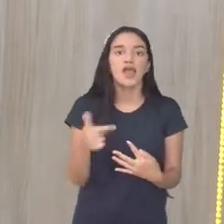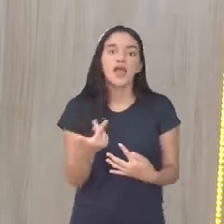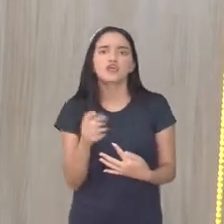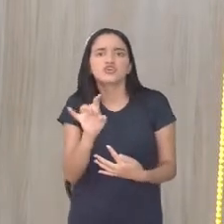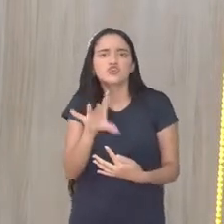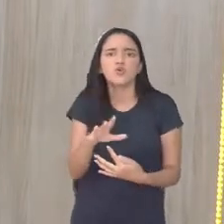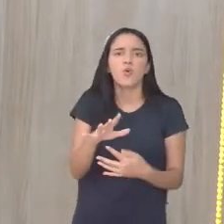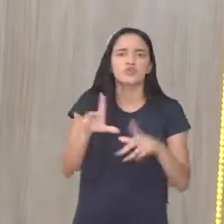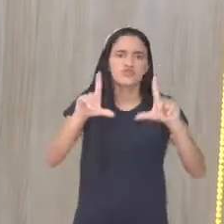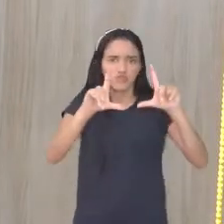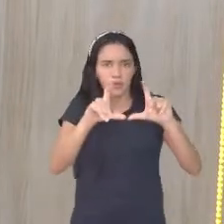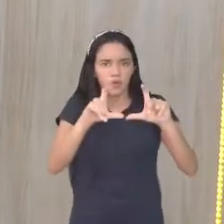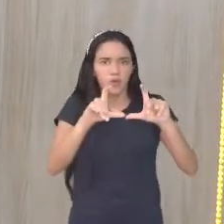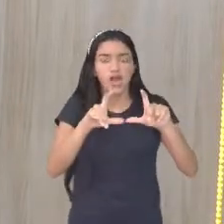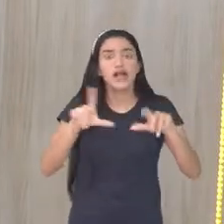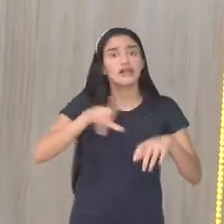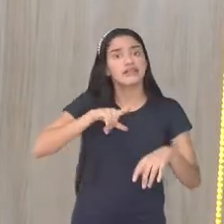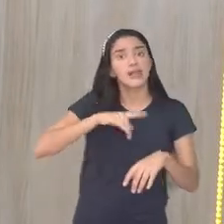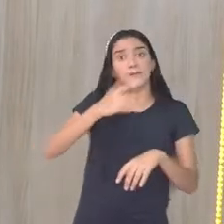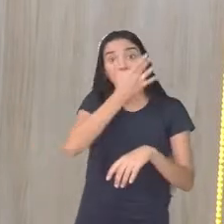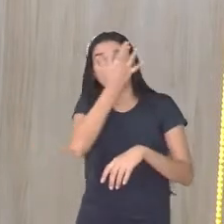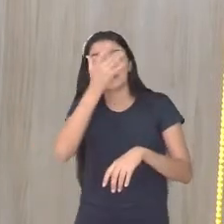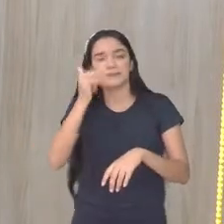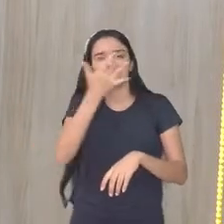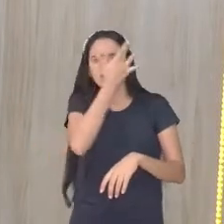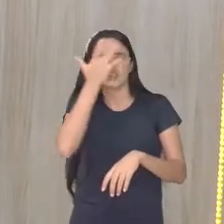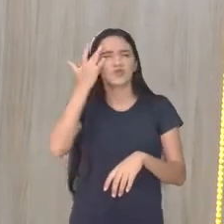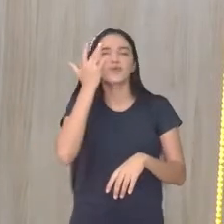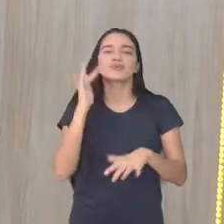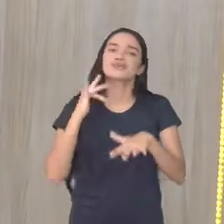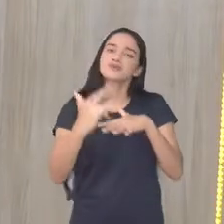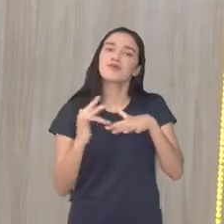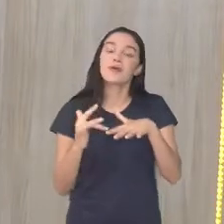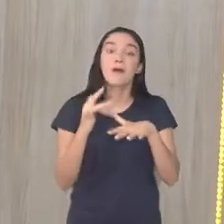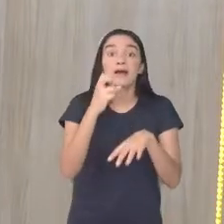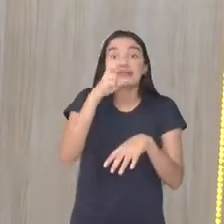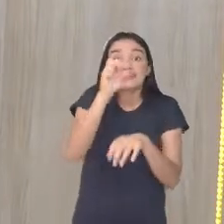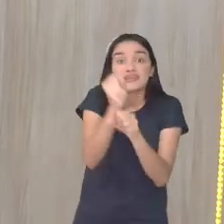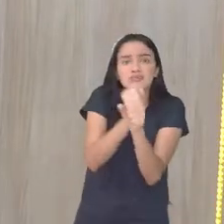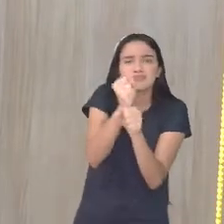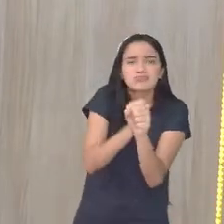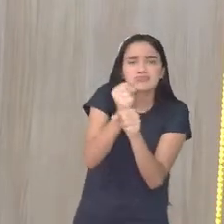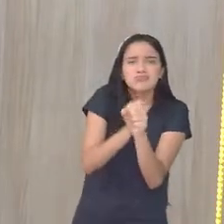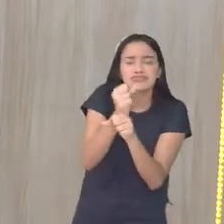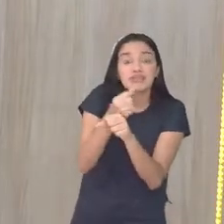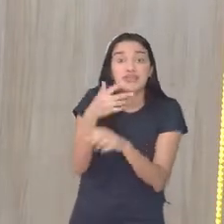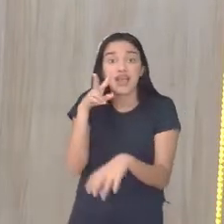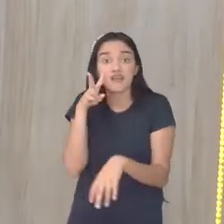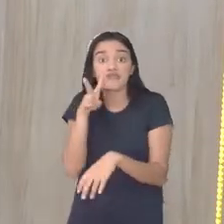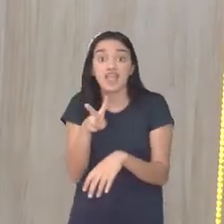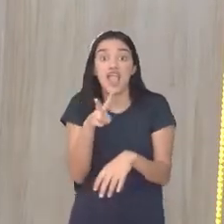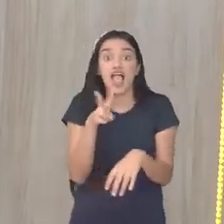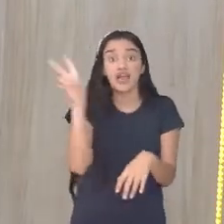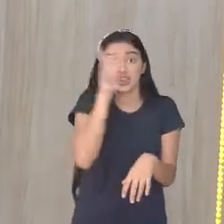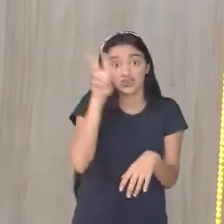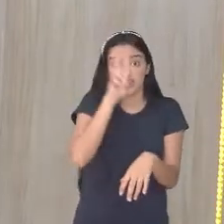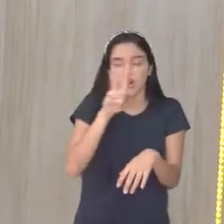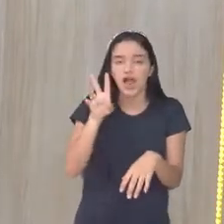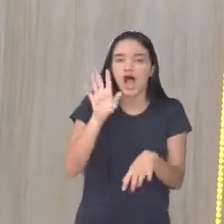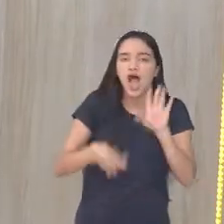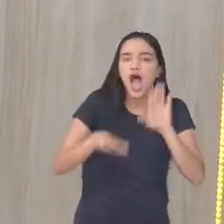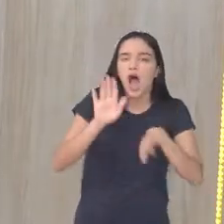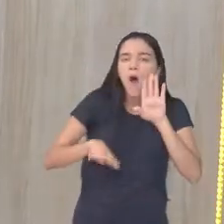vez mais instável e fragmentada, como a gente falou Sim, lá na abertura, na abertura. né? A gente já falou